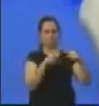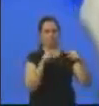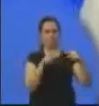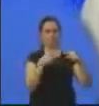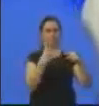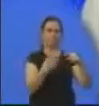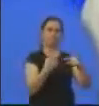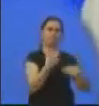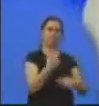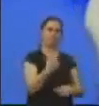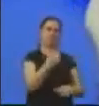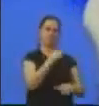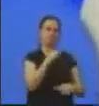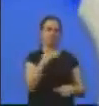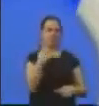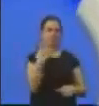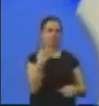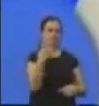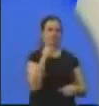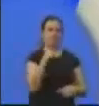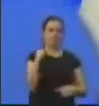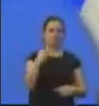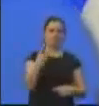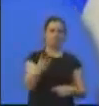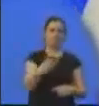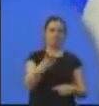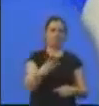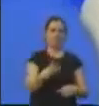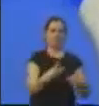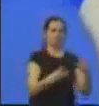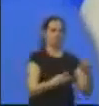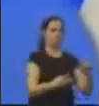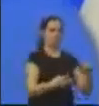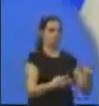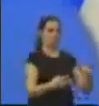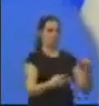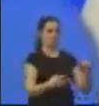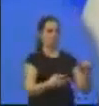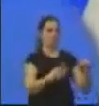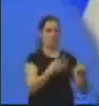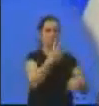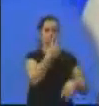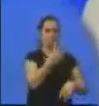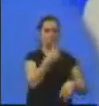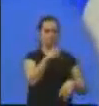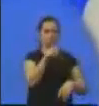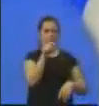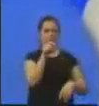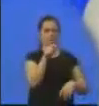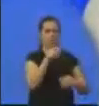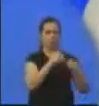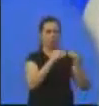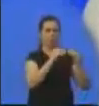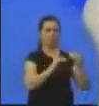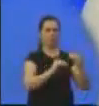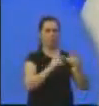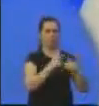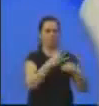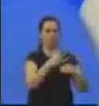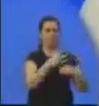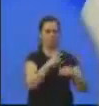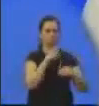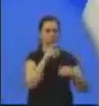4/3 que não foi usado. Então fica lá do lado. O seno de 4x sobre 4x é o limite fundamental de